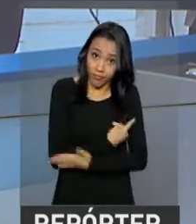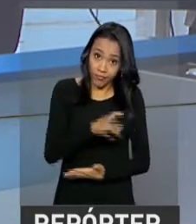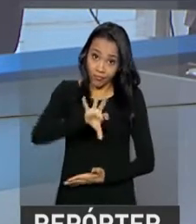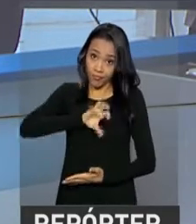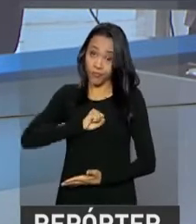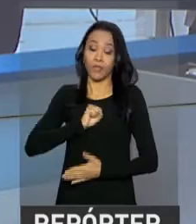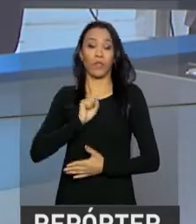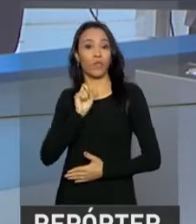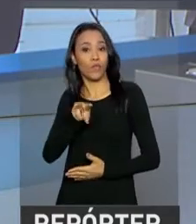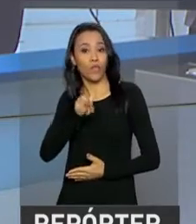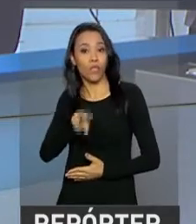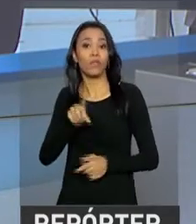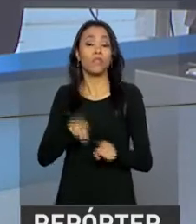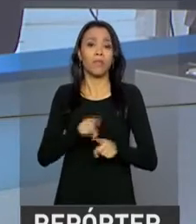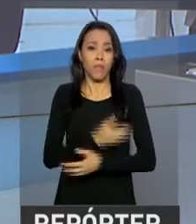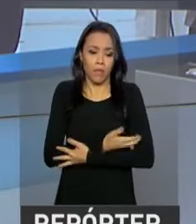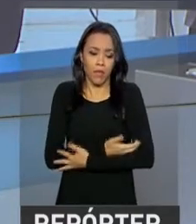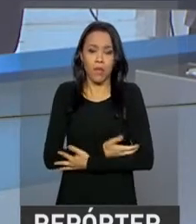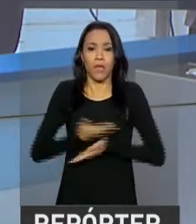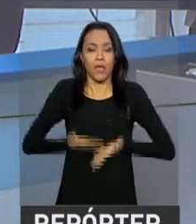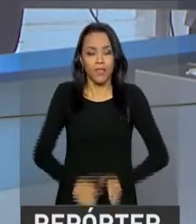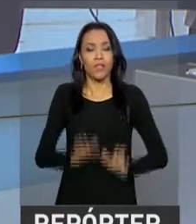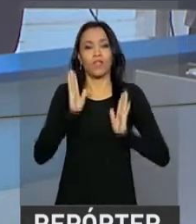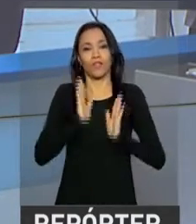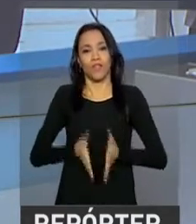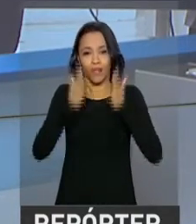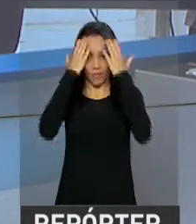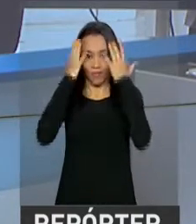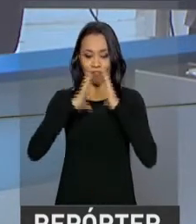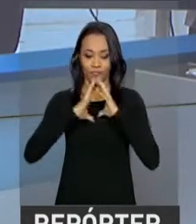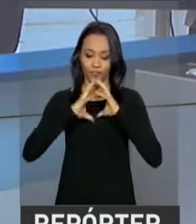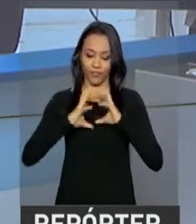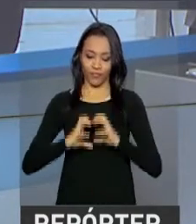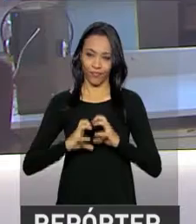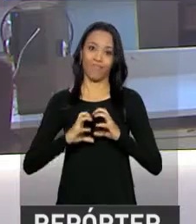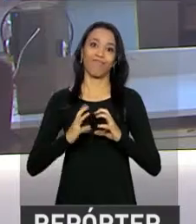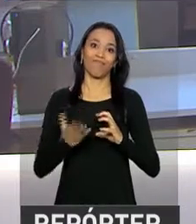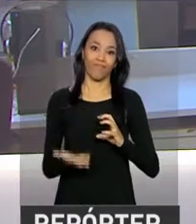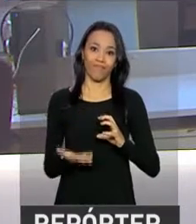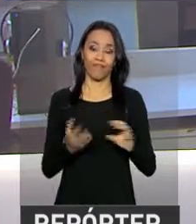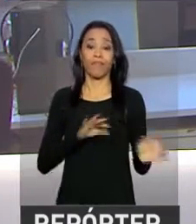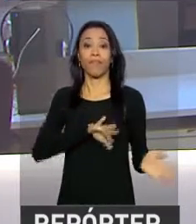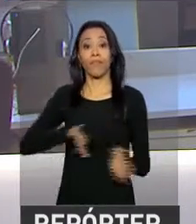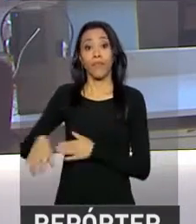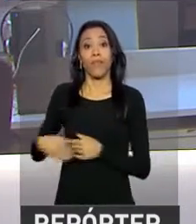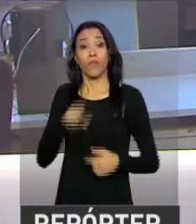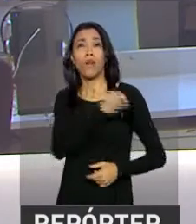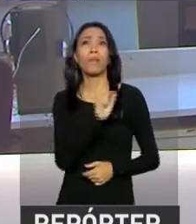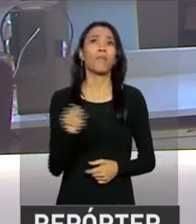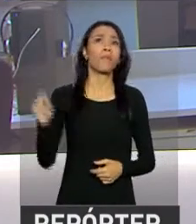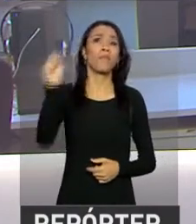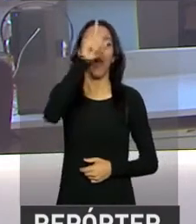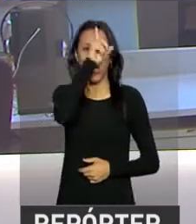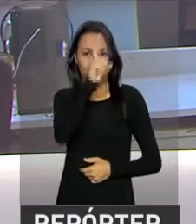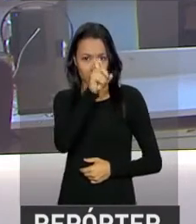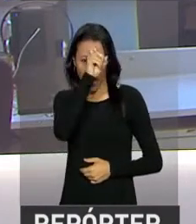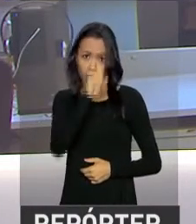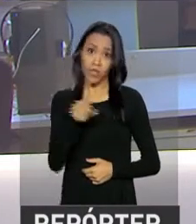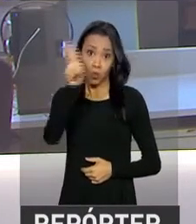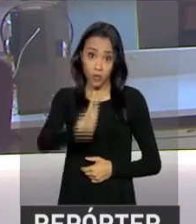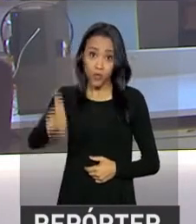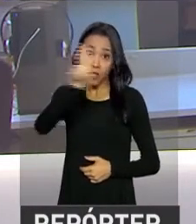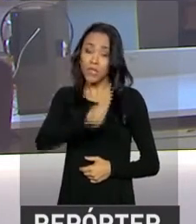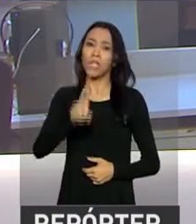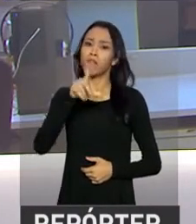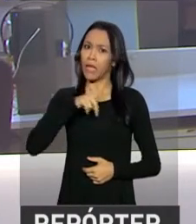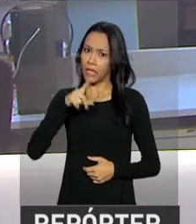vírus e recém-nascidos com malformação congênita causada pelo Zika. Hospitais universitários de todo o país terão um reforço